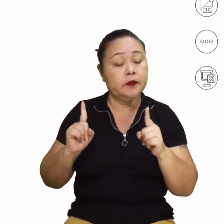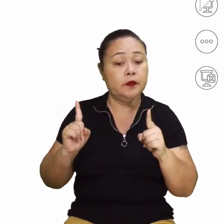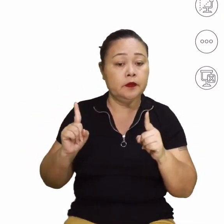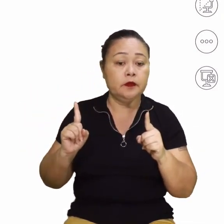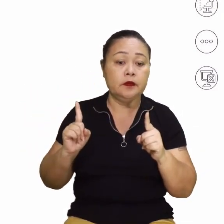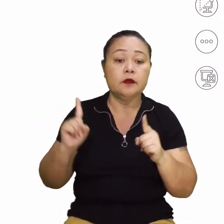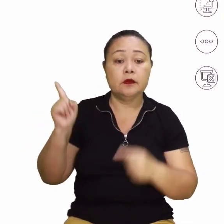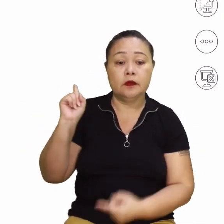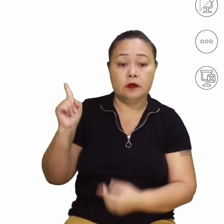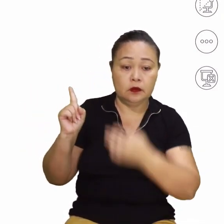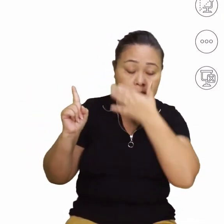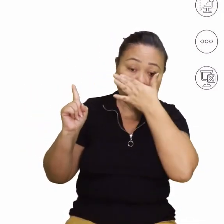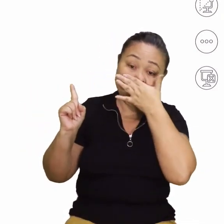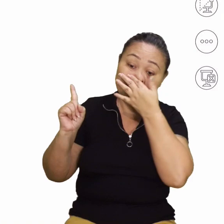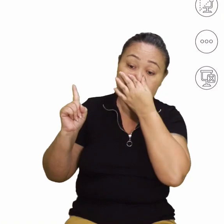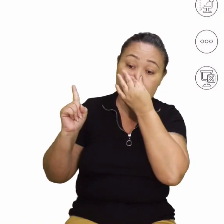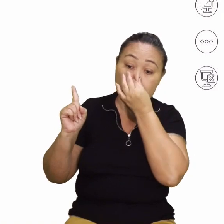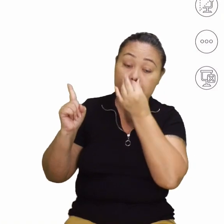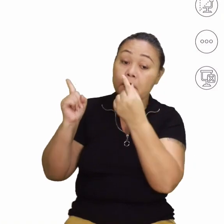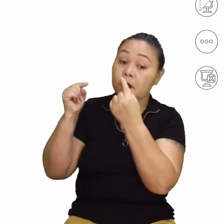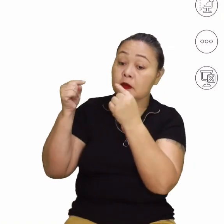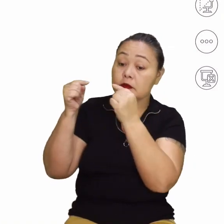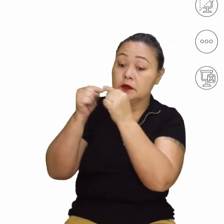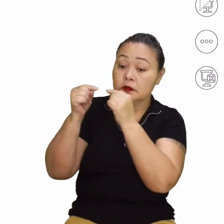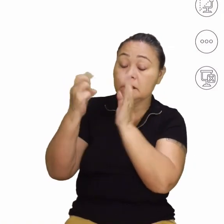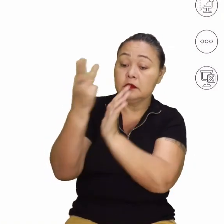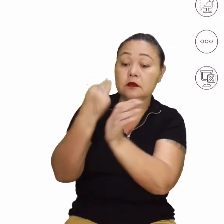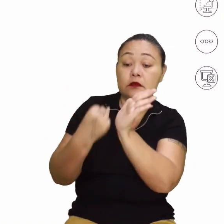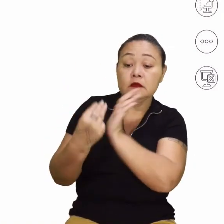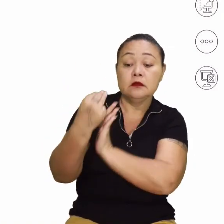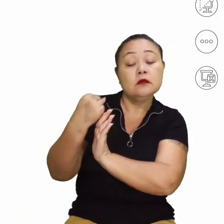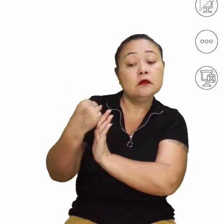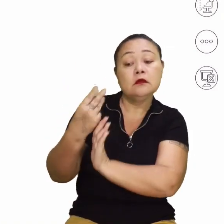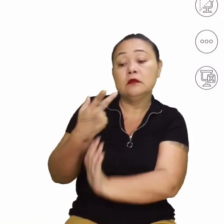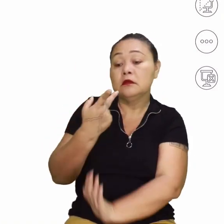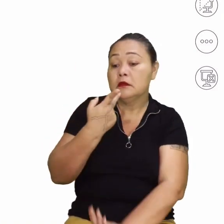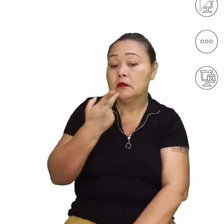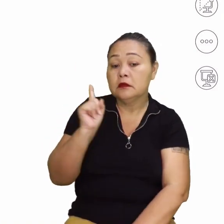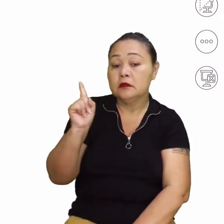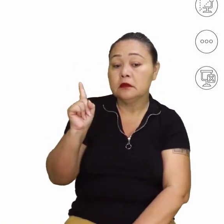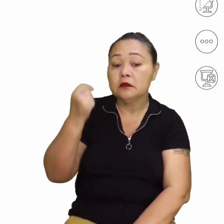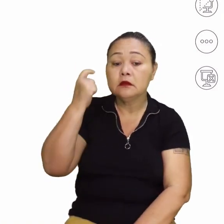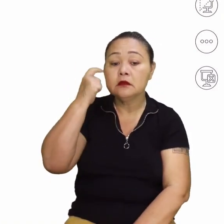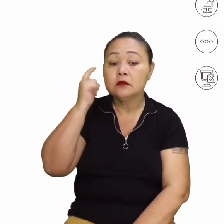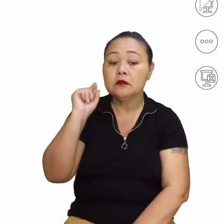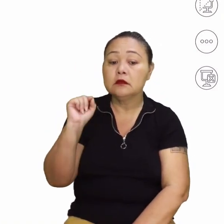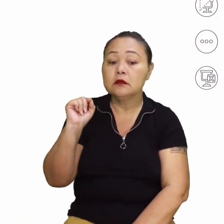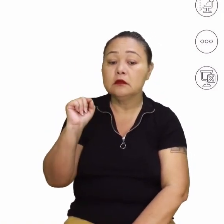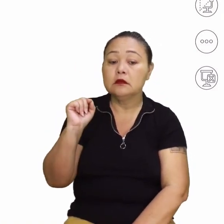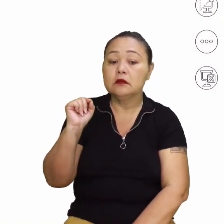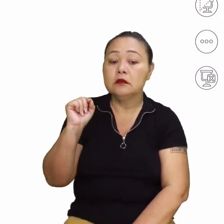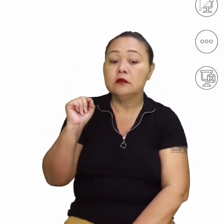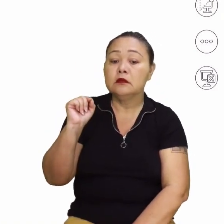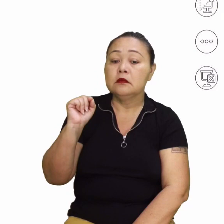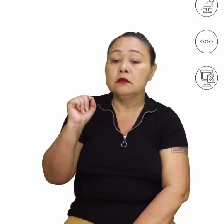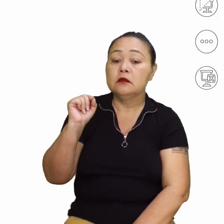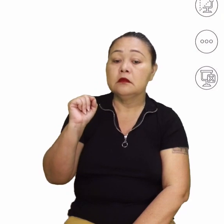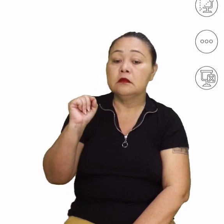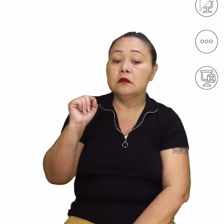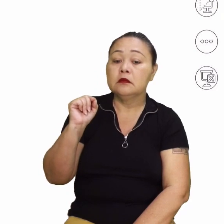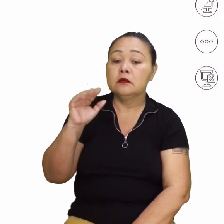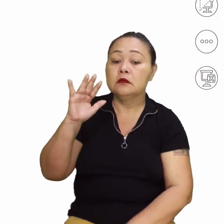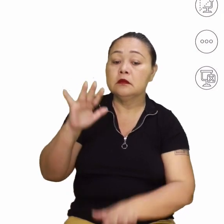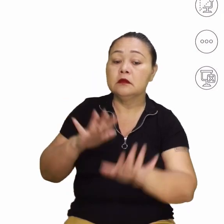e já baseado neste mapa eu posso fazer uma seguinte reflexão uma